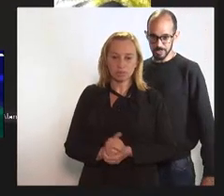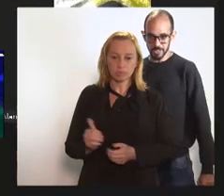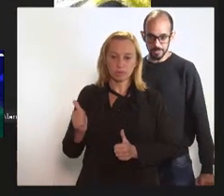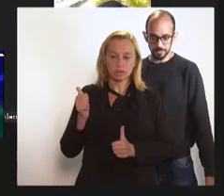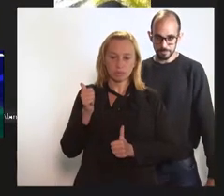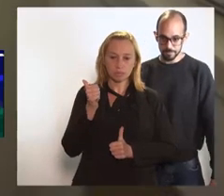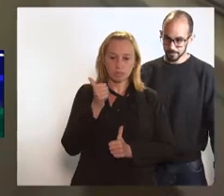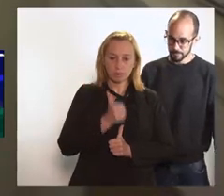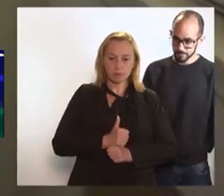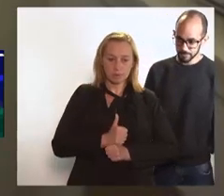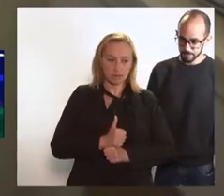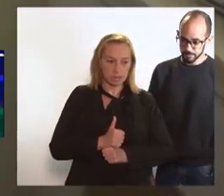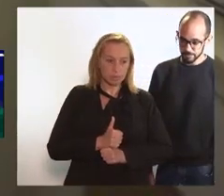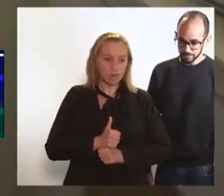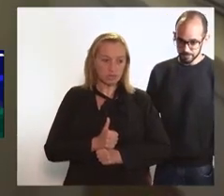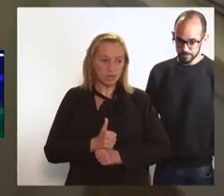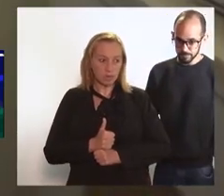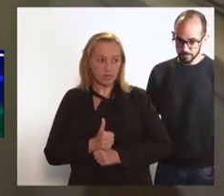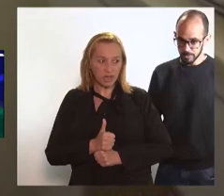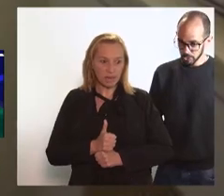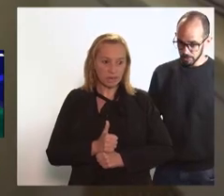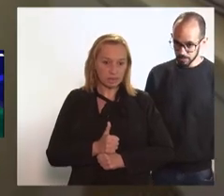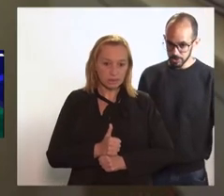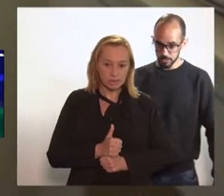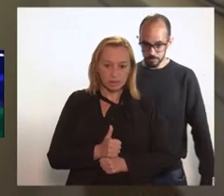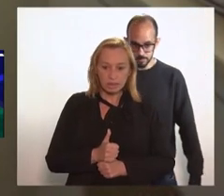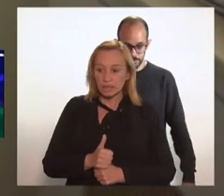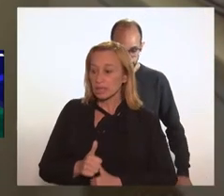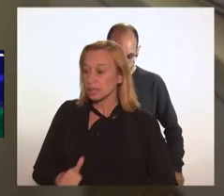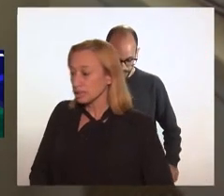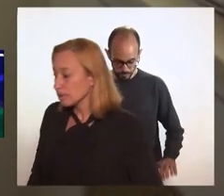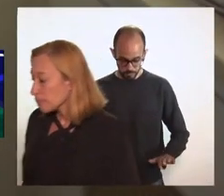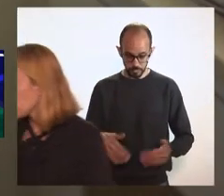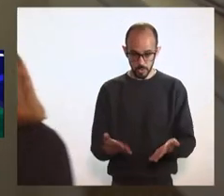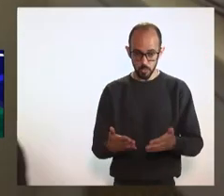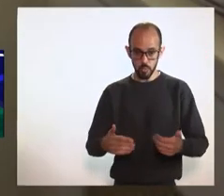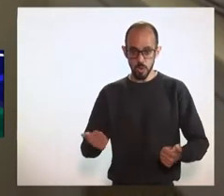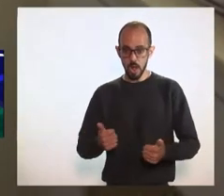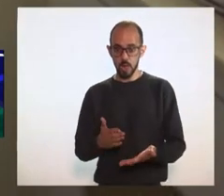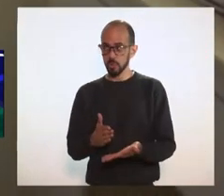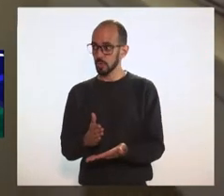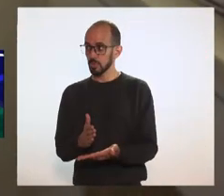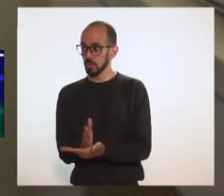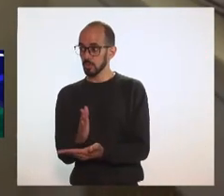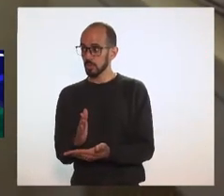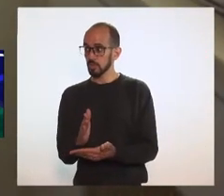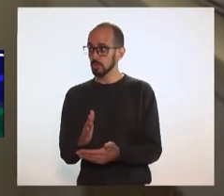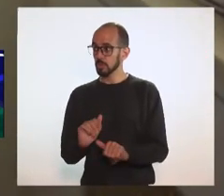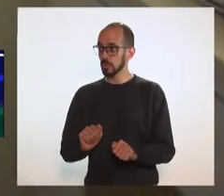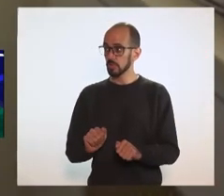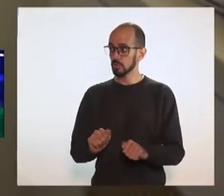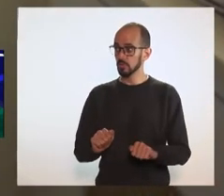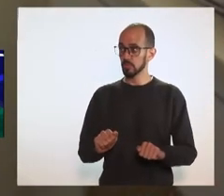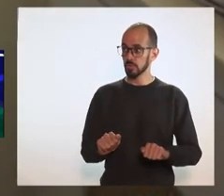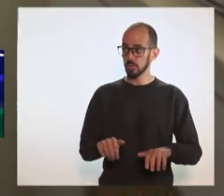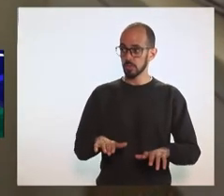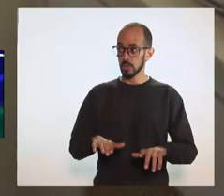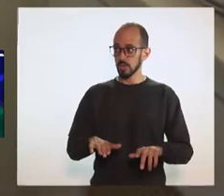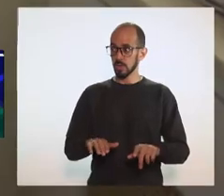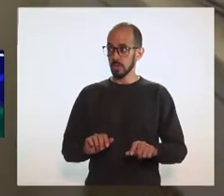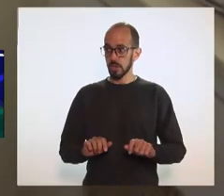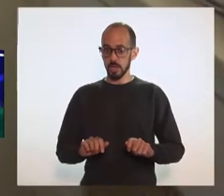tem nada a ver com o Confasar. Então, do Basso Pacheco autorizativo, o meu não. Cria um